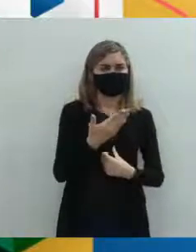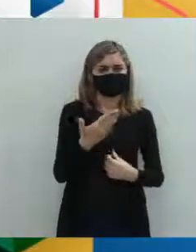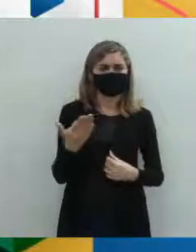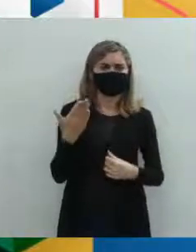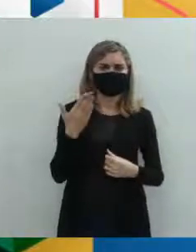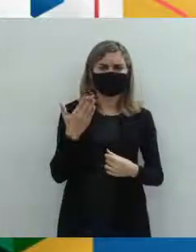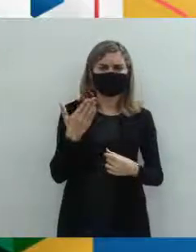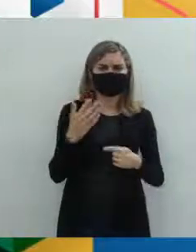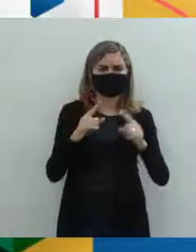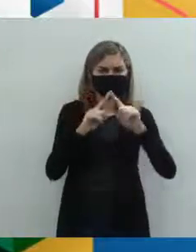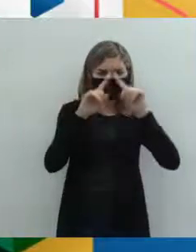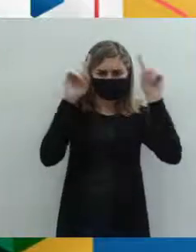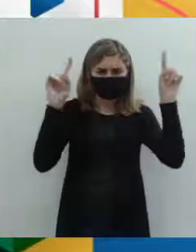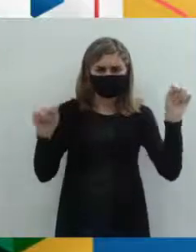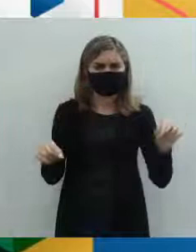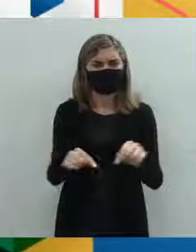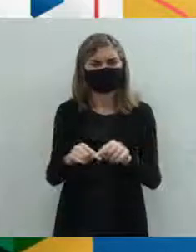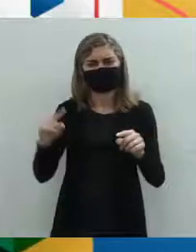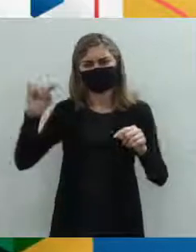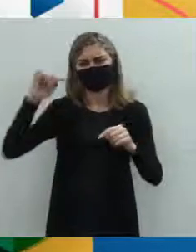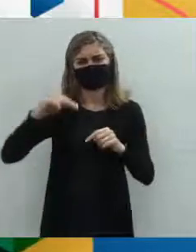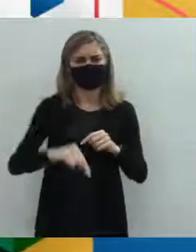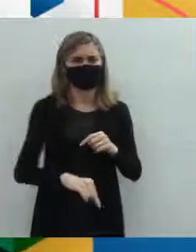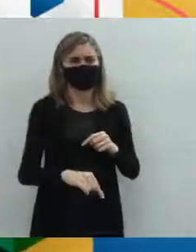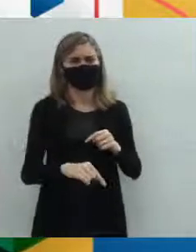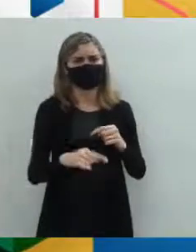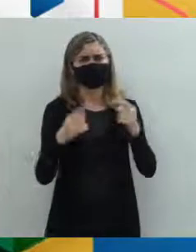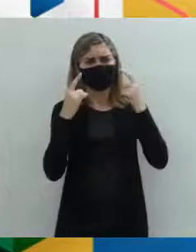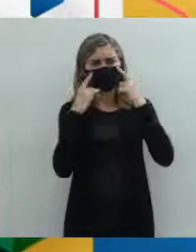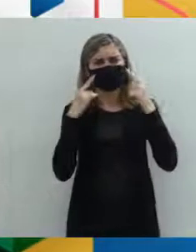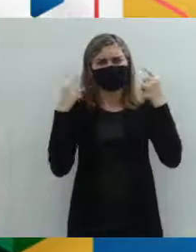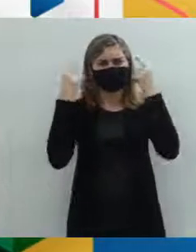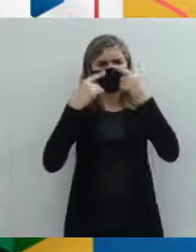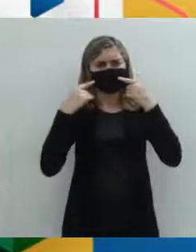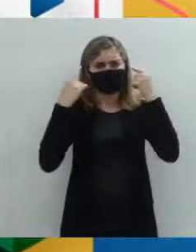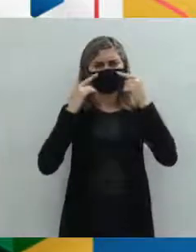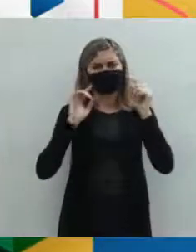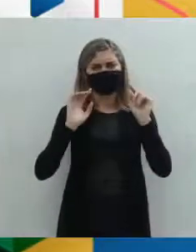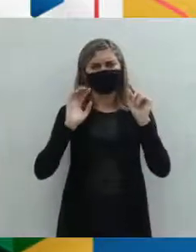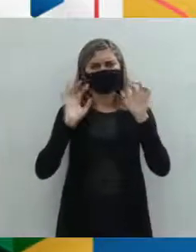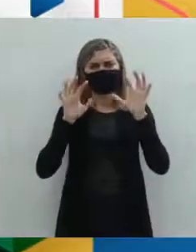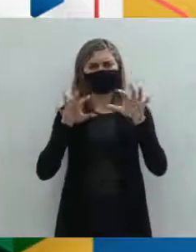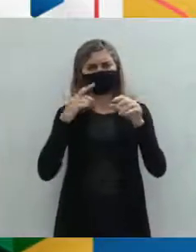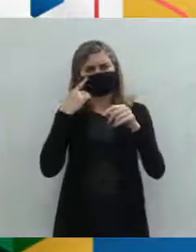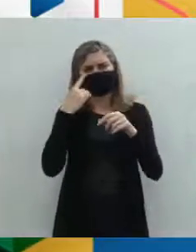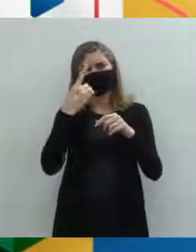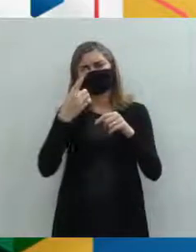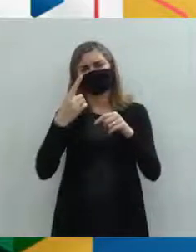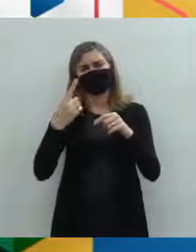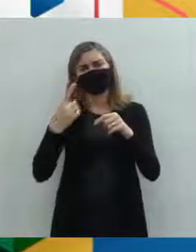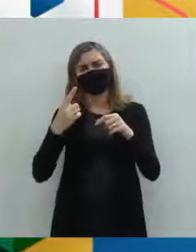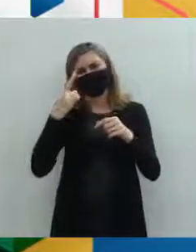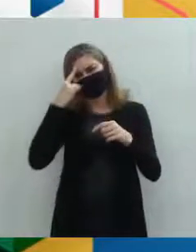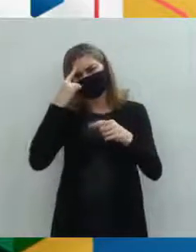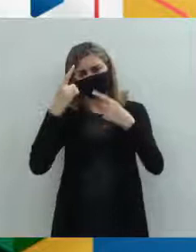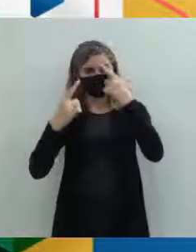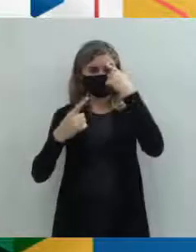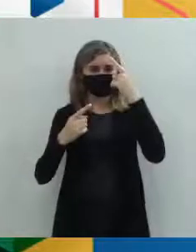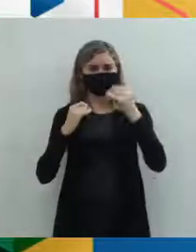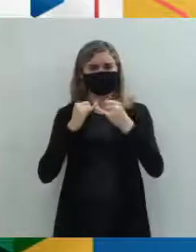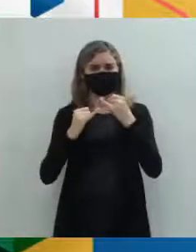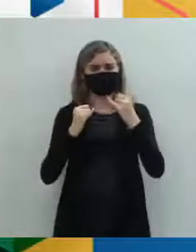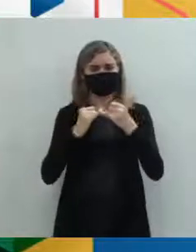um retângulozinho lá no fundo, a gente vê o olho da gente vai para o centro deste retângulo e que dá a ideia de que parece que